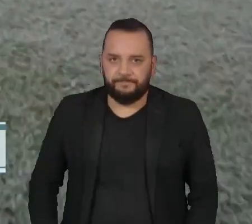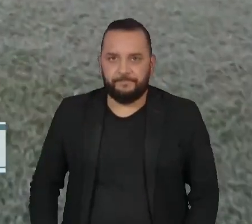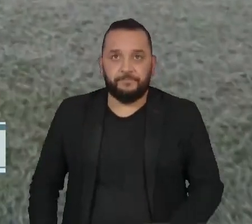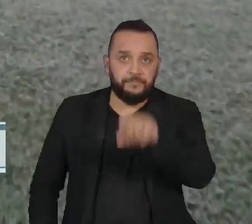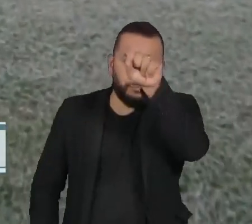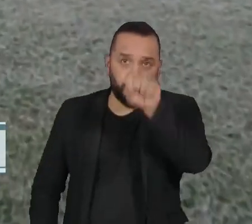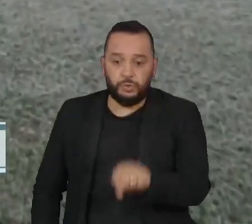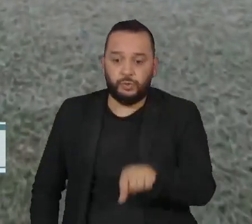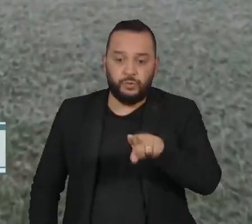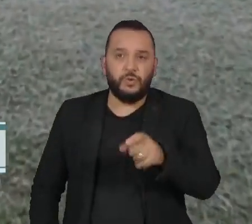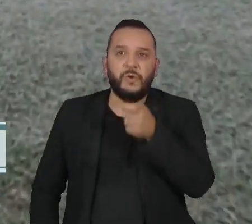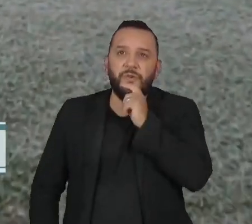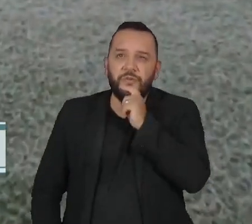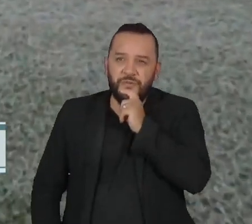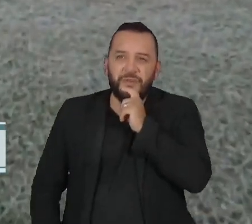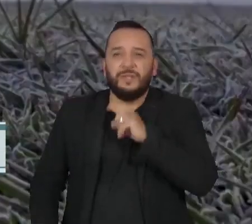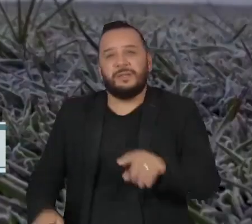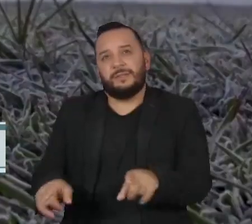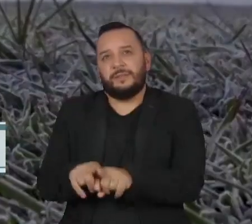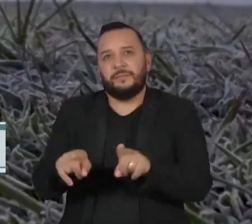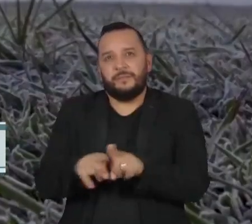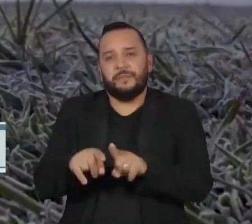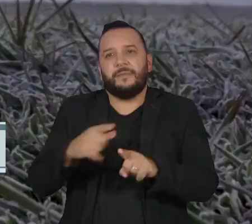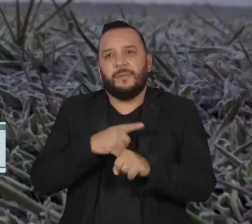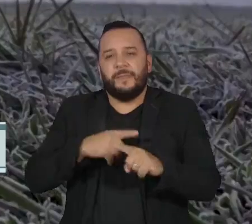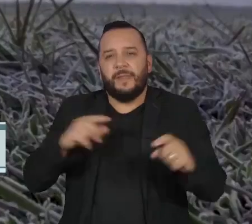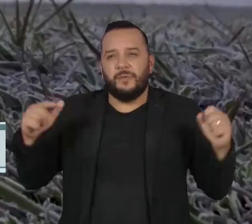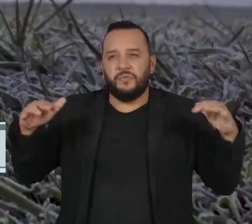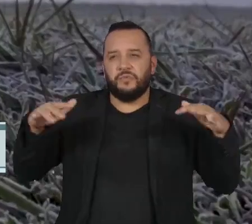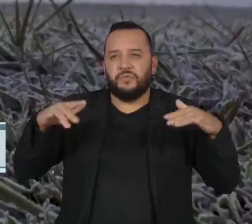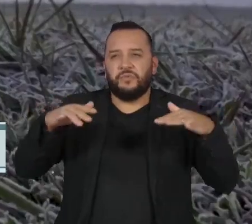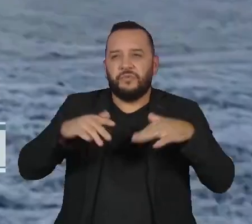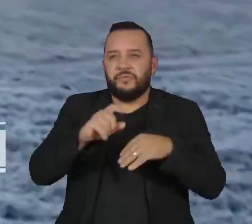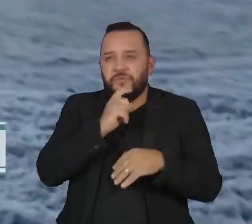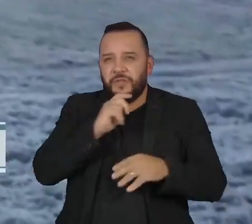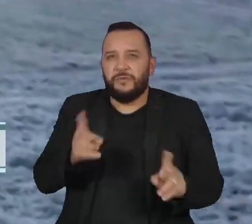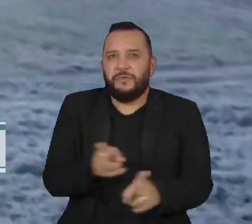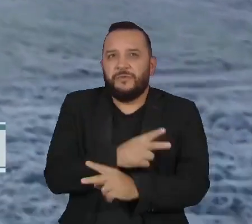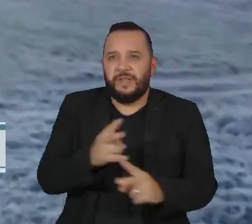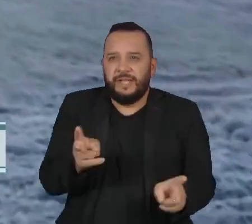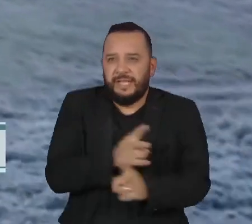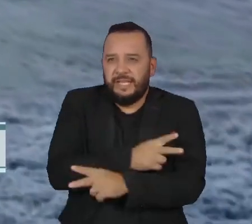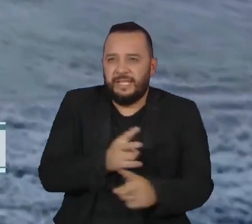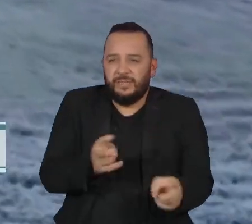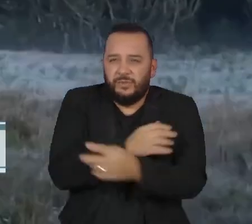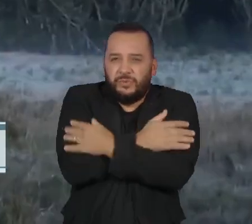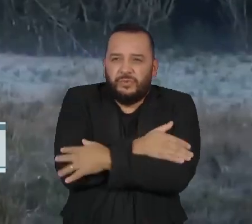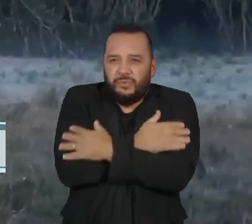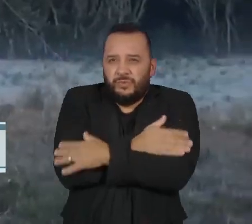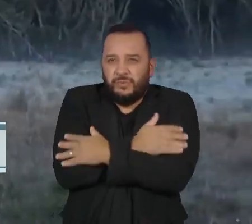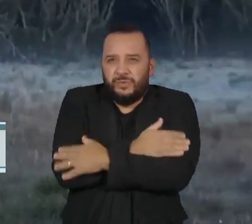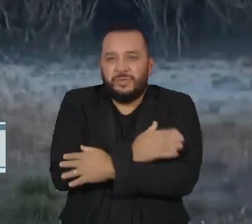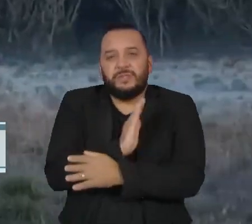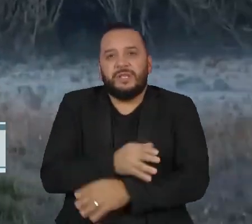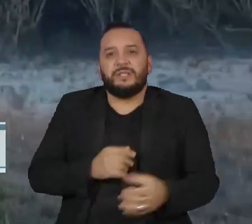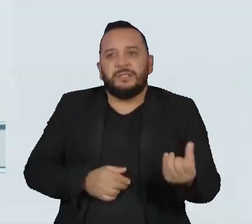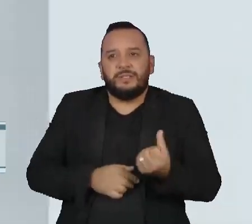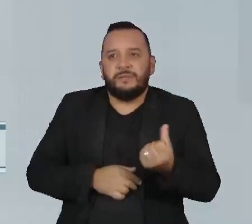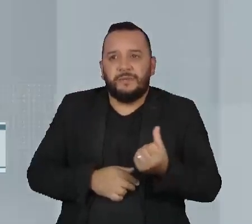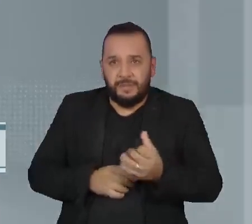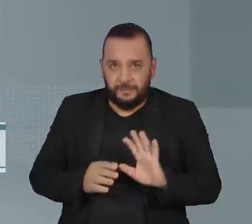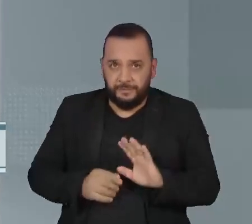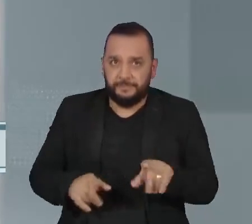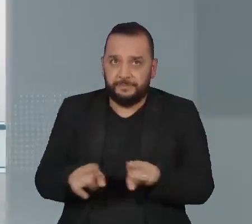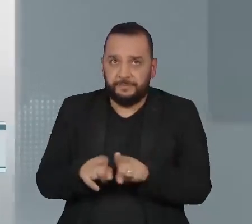a passagem de uma frente fria e uma forte massa de ar polar vão provocar frio ventos fortes e geada a partir do final desta sexta-feira